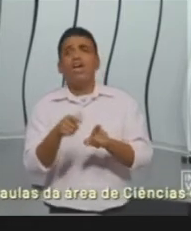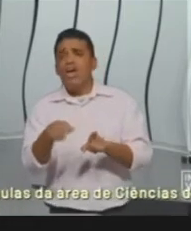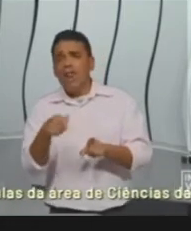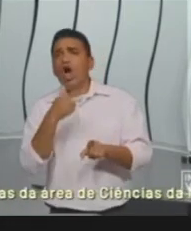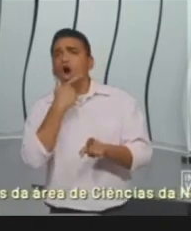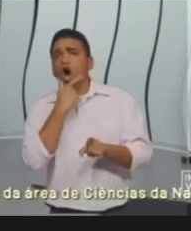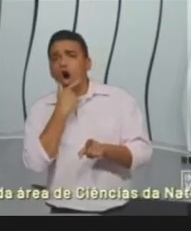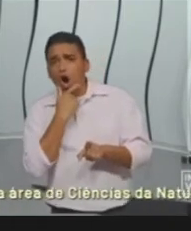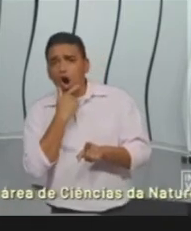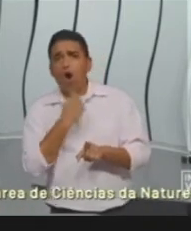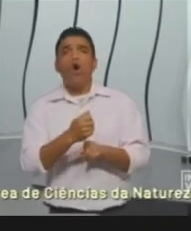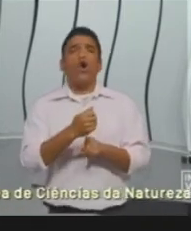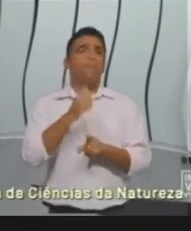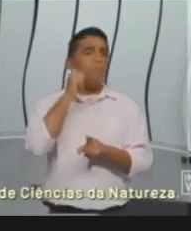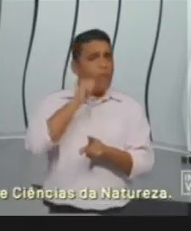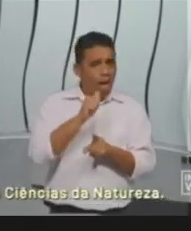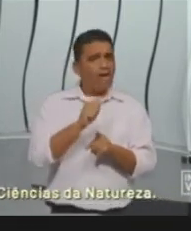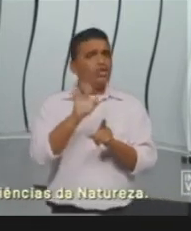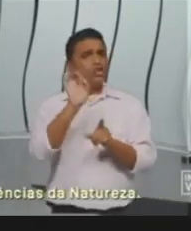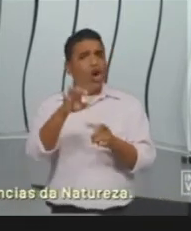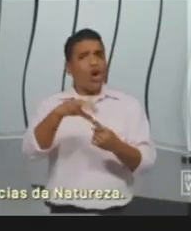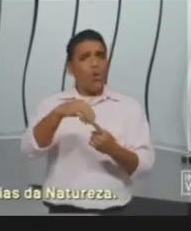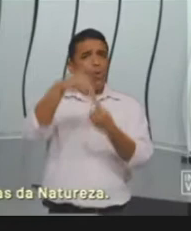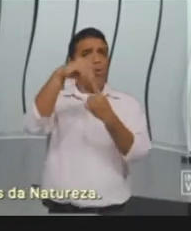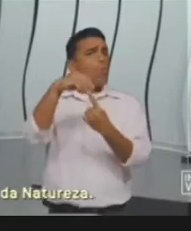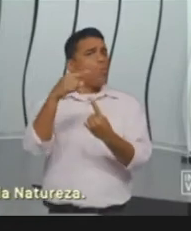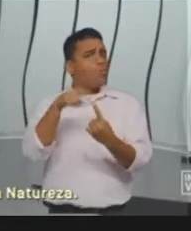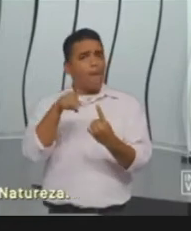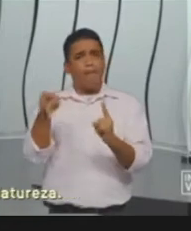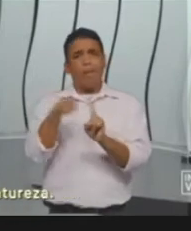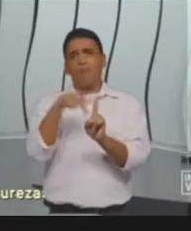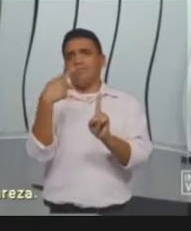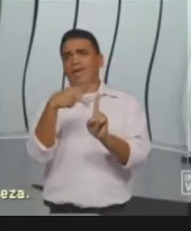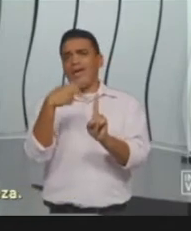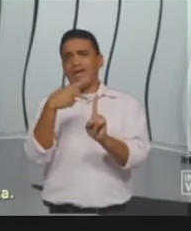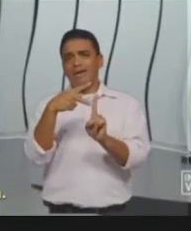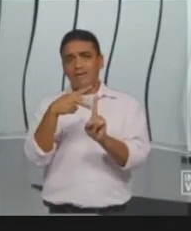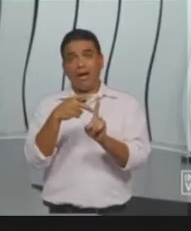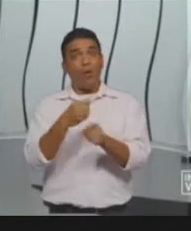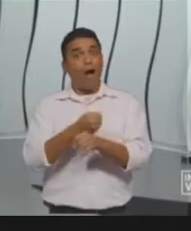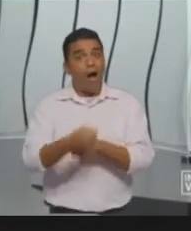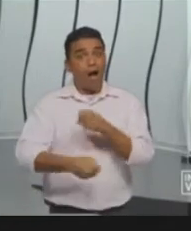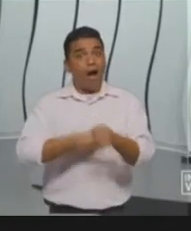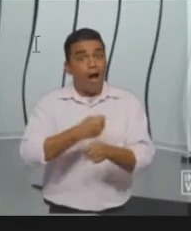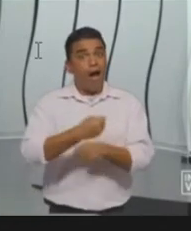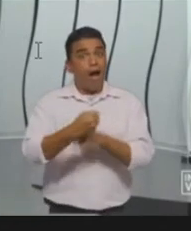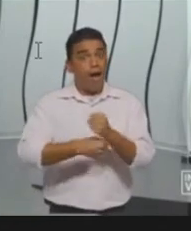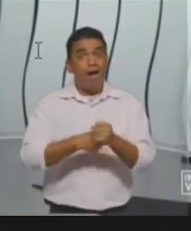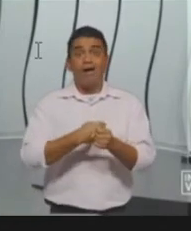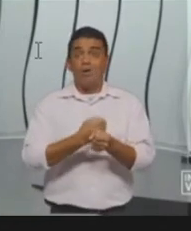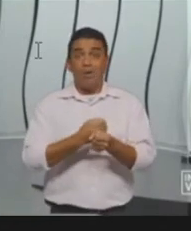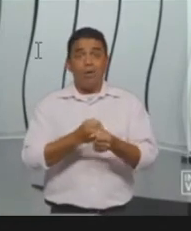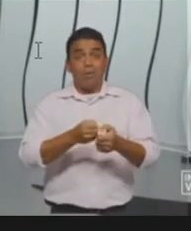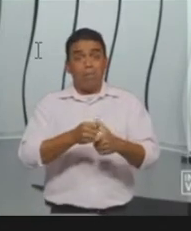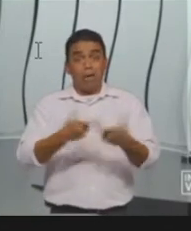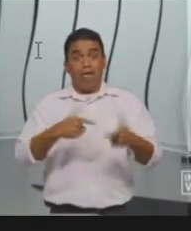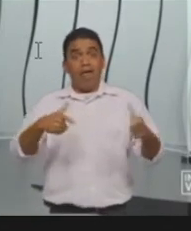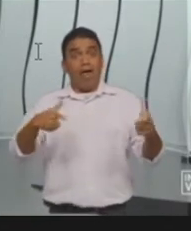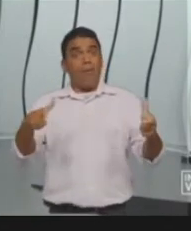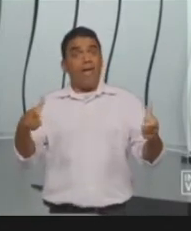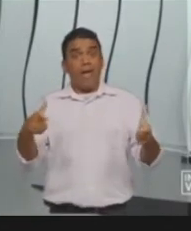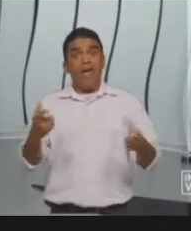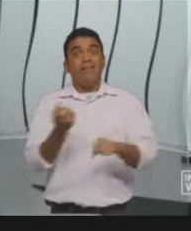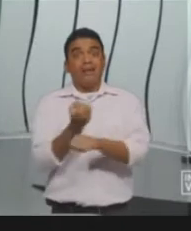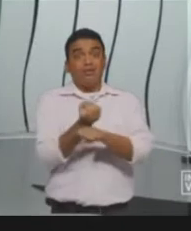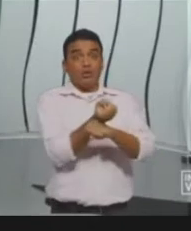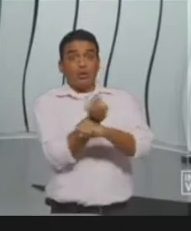nos esgotos das grandes cidades a cada ano que passa, porque não precisa de um macho, vamos dizer assim. Existem